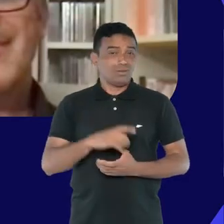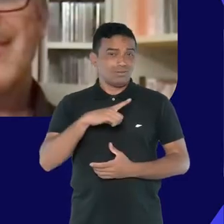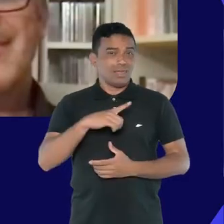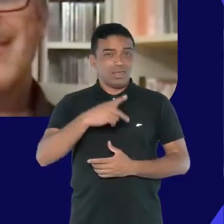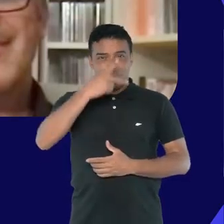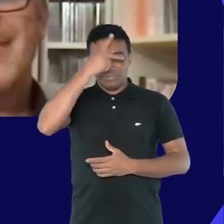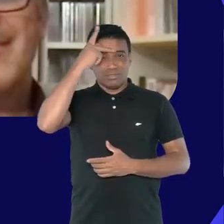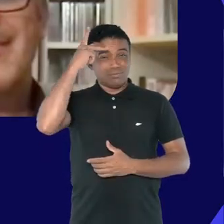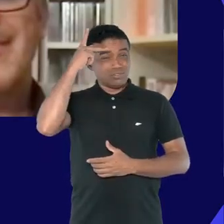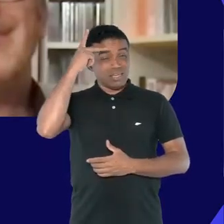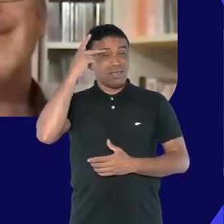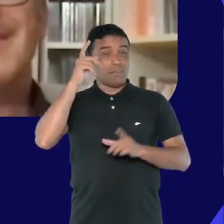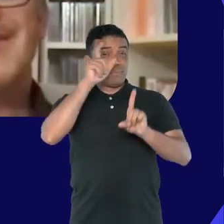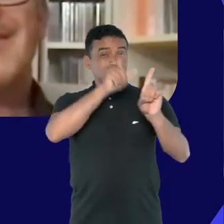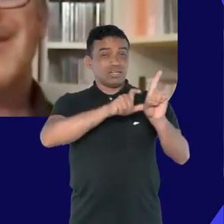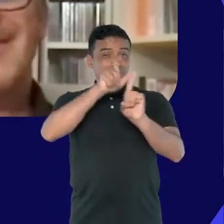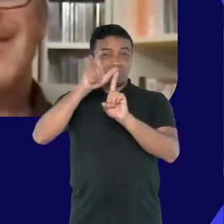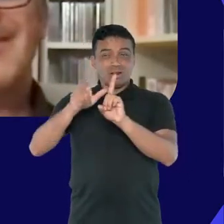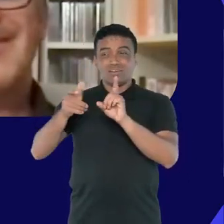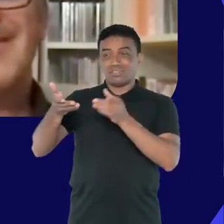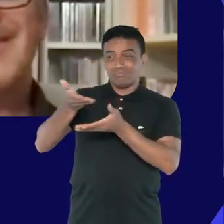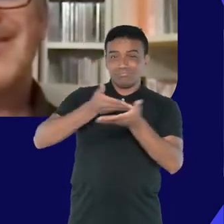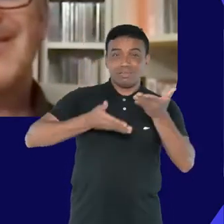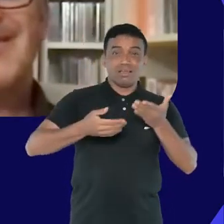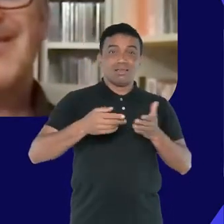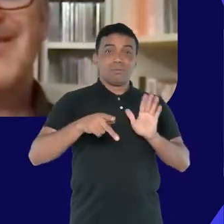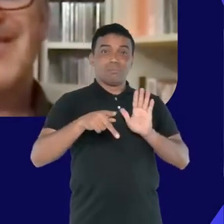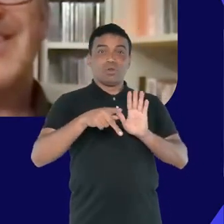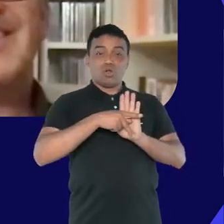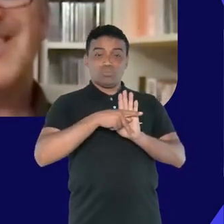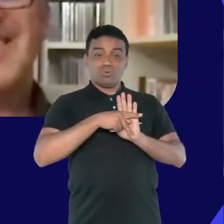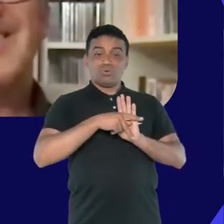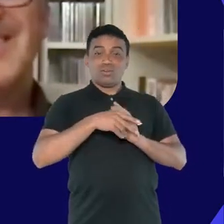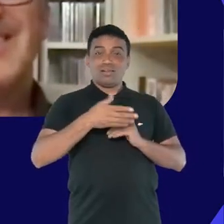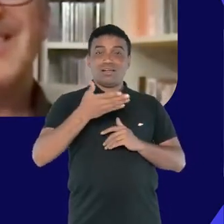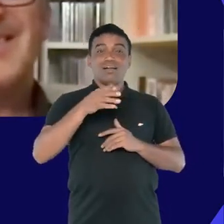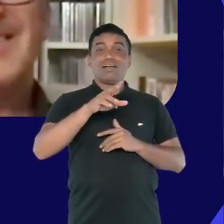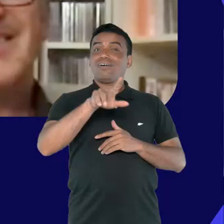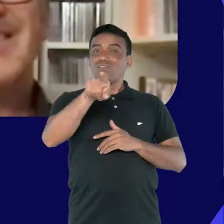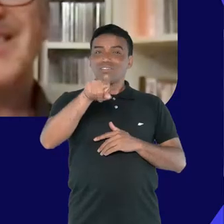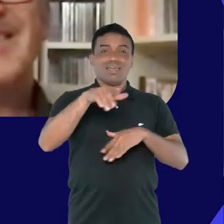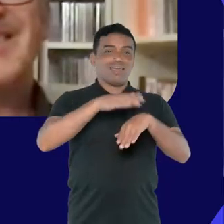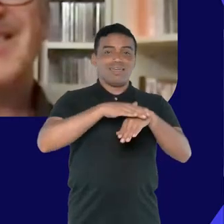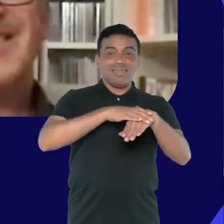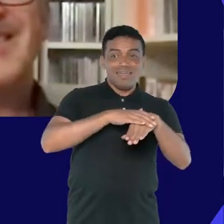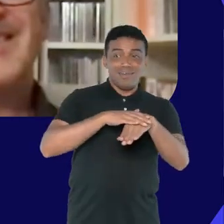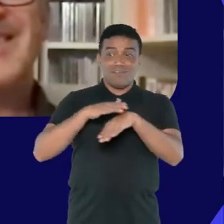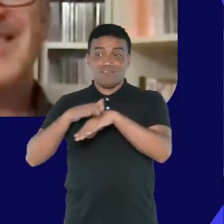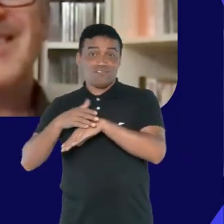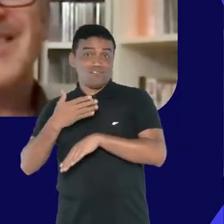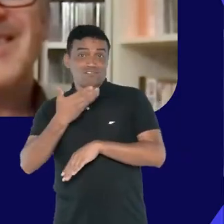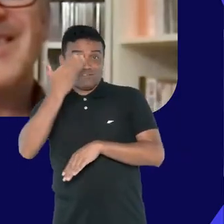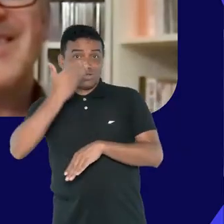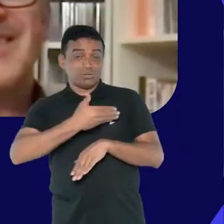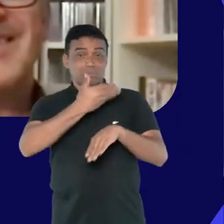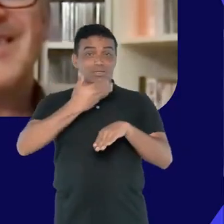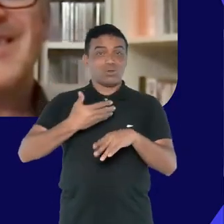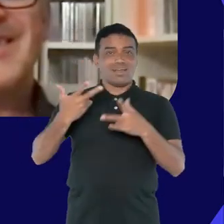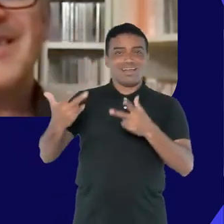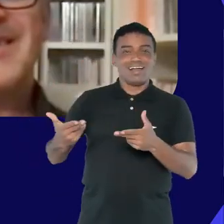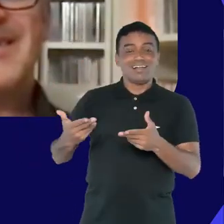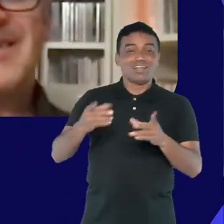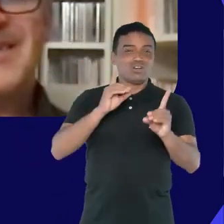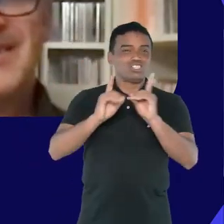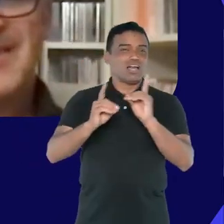conversa com você mesmo. Aliás, você conversa com você mesmo ao longo desse grande abraço. Mas os seus diálogos são